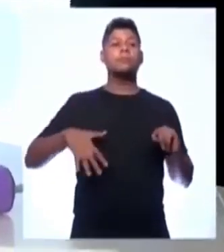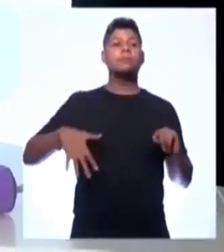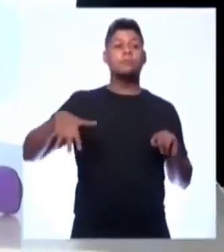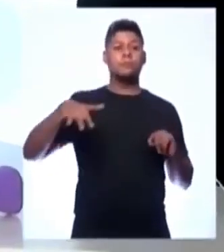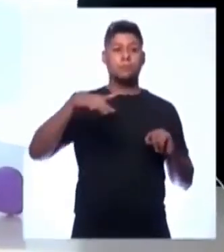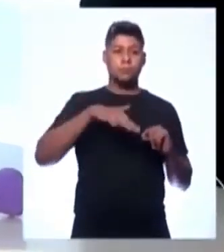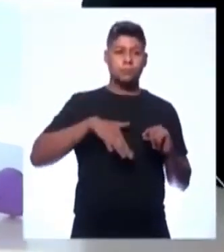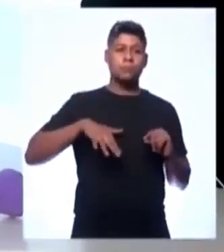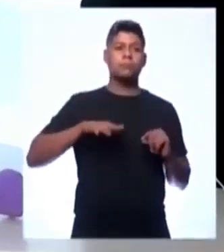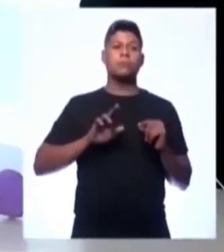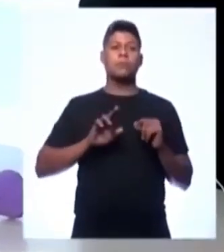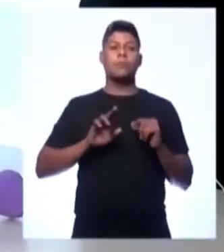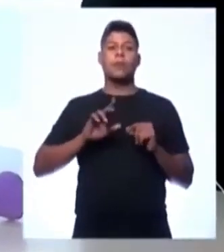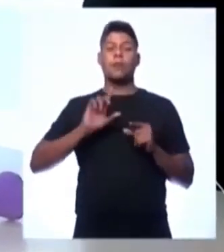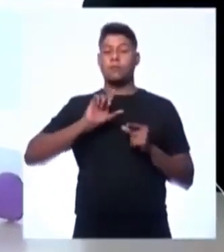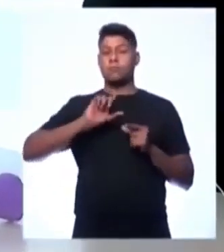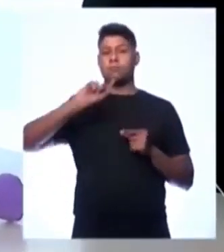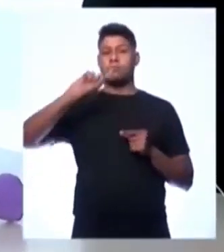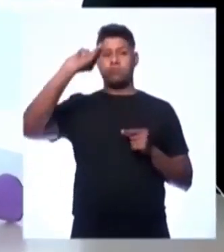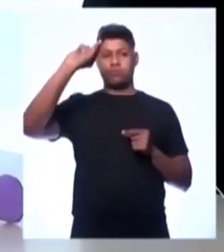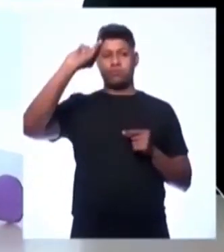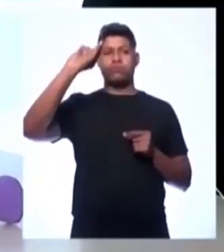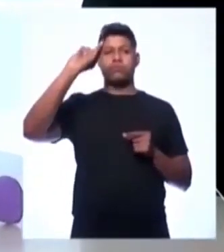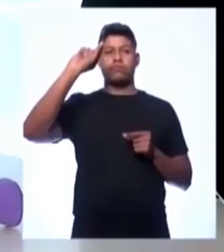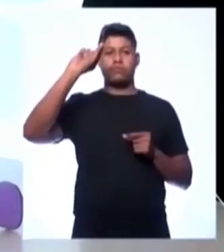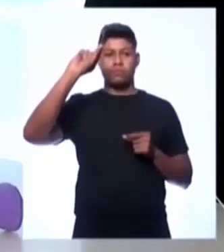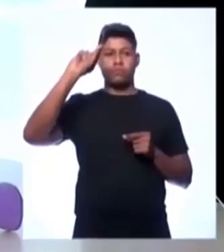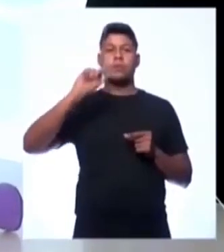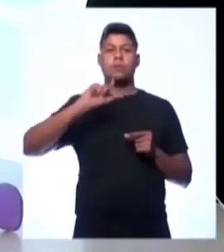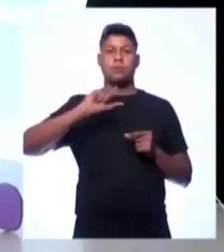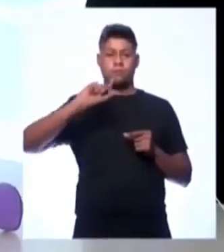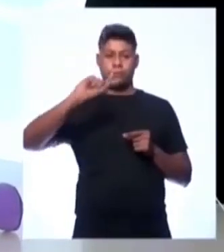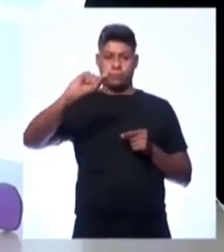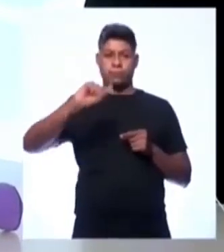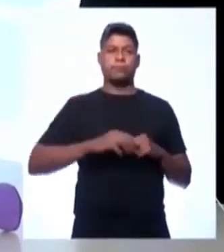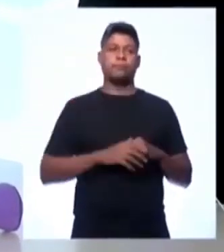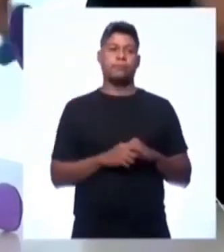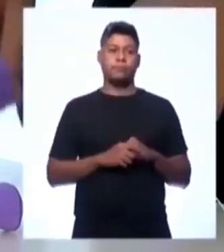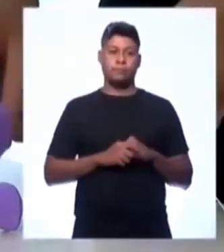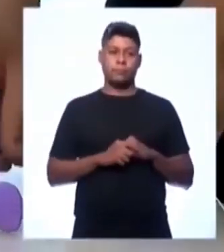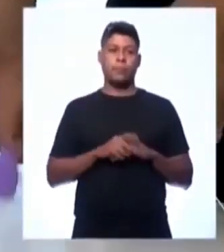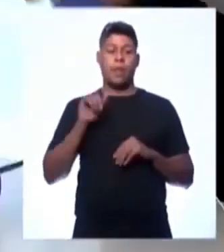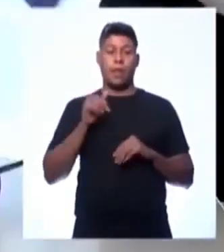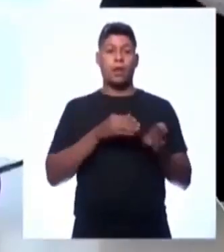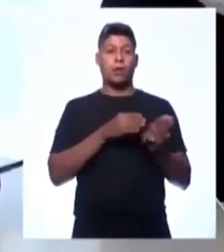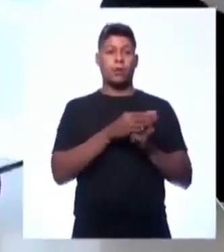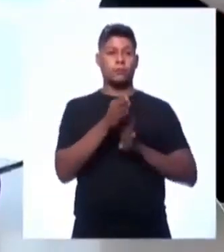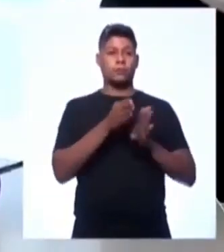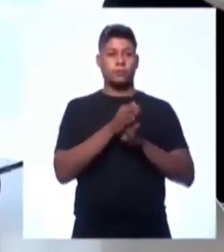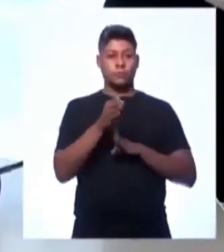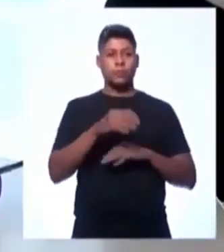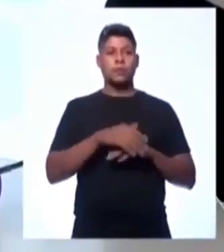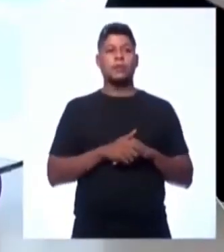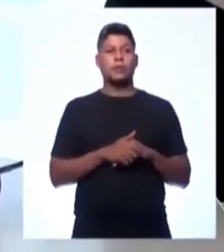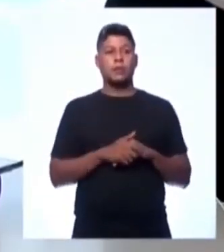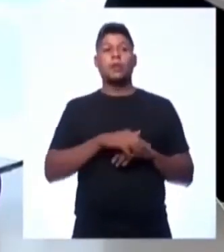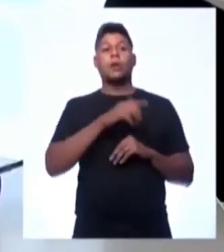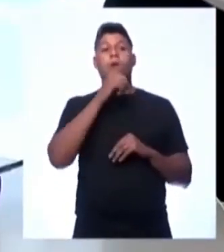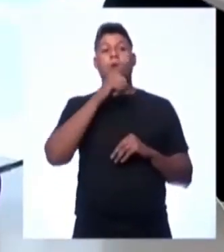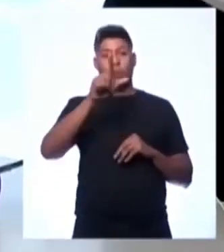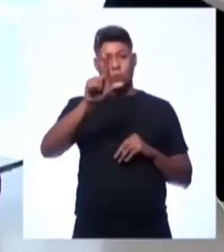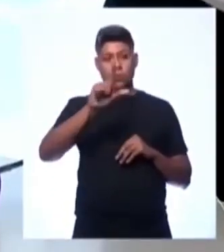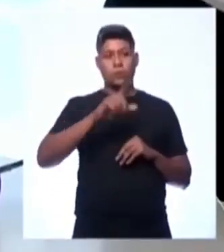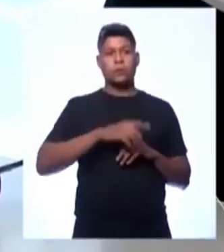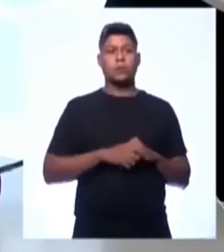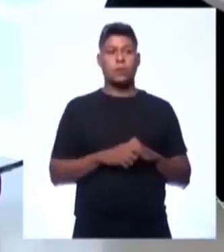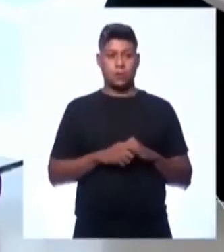magnético saindo dessa parte de cima aí, né? Saindo então, tá? Essa orientação, deixa eu pôr um vetor menor aqui, que aí o pessoal,